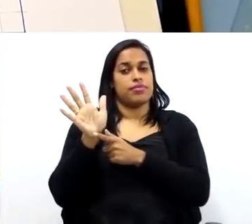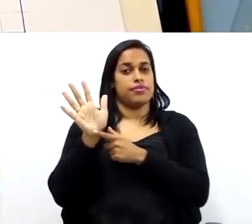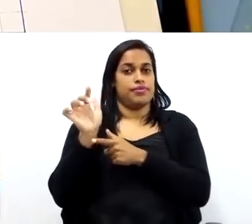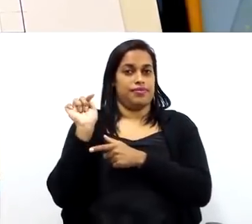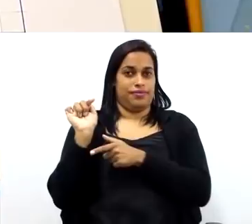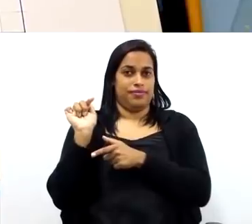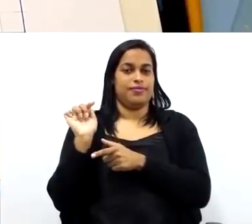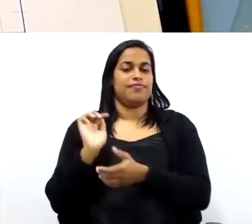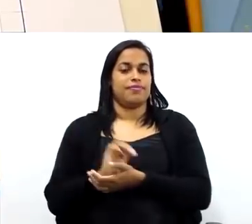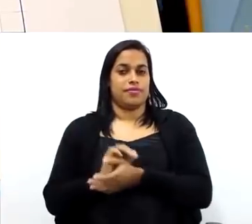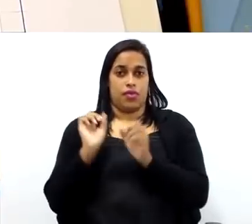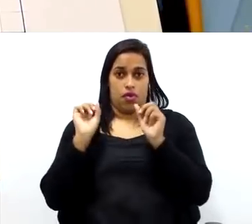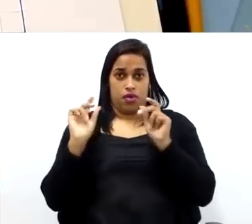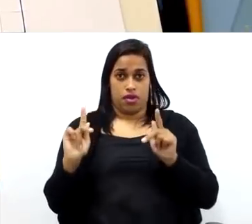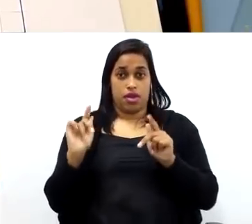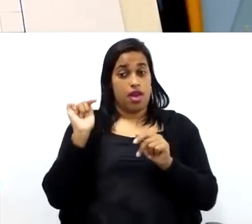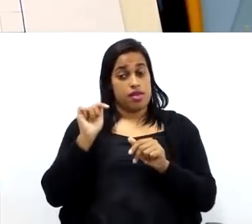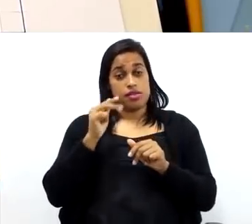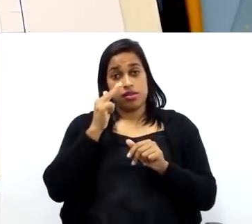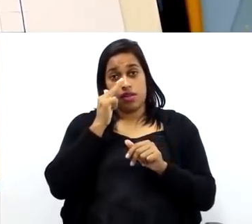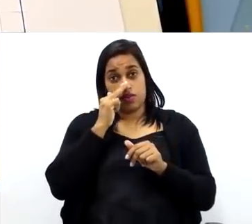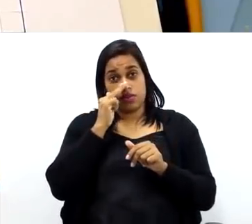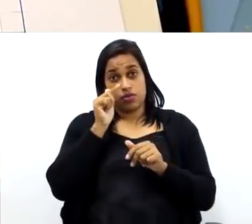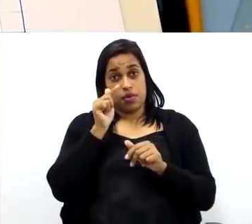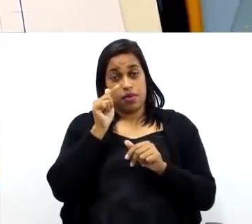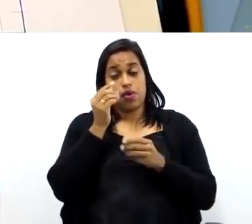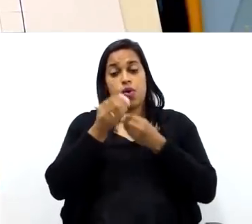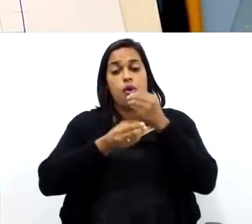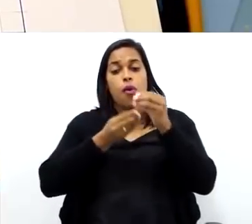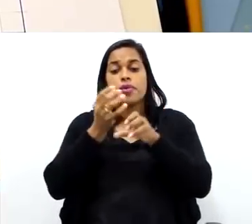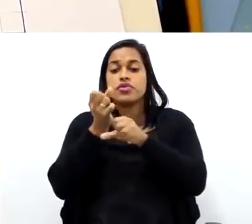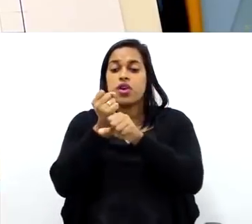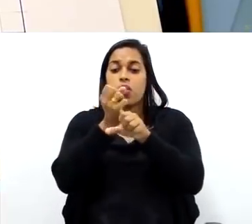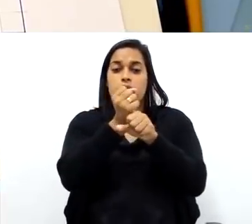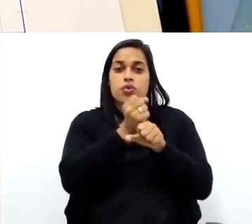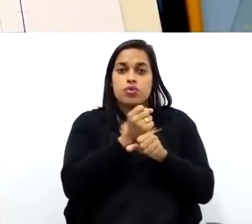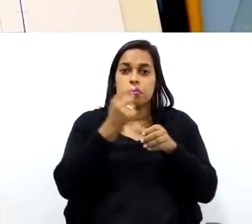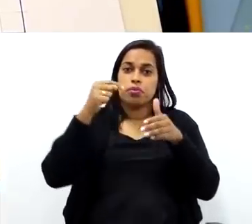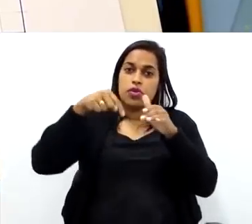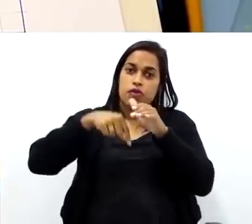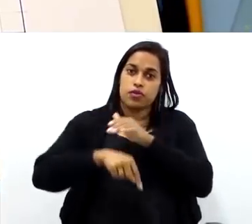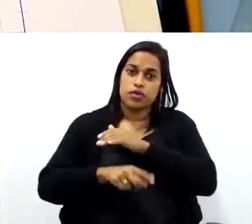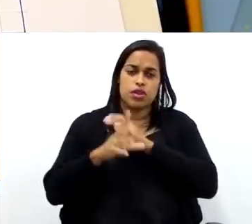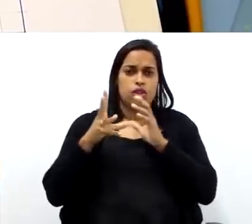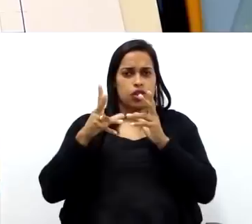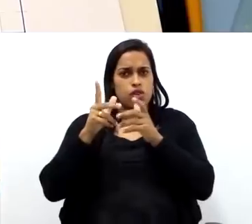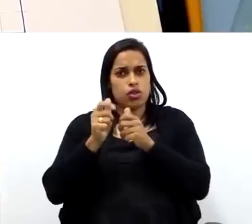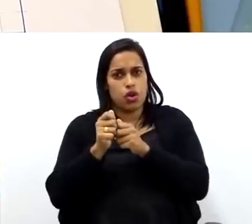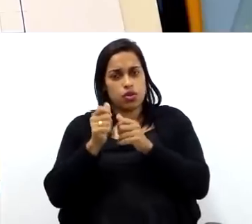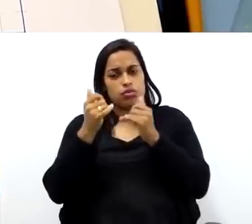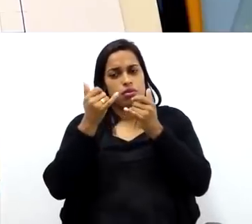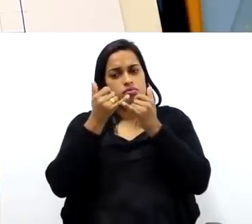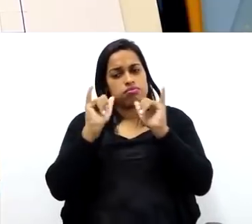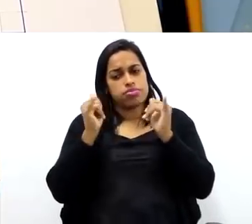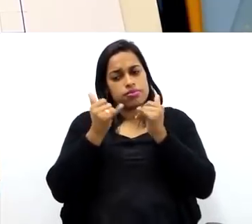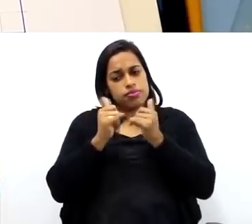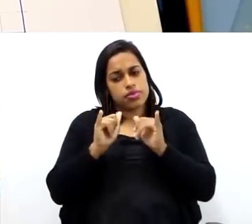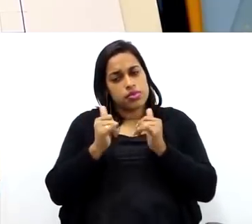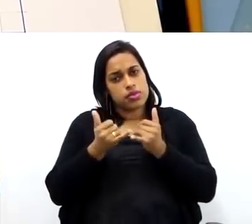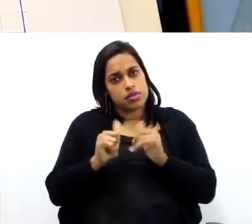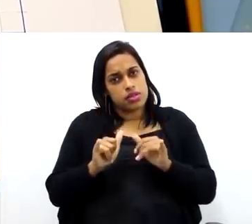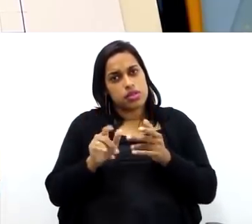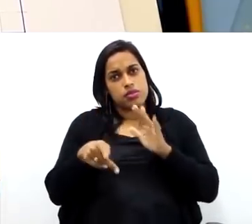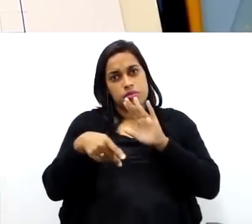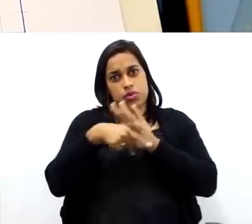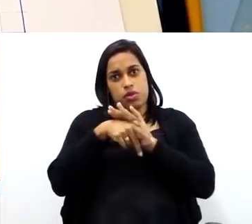vai ser rebatido aqui, tá? Então, essas medidas de profundidade, todas, vocês vão